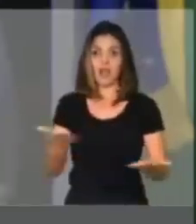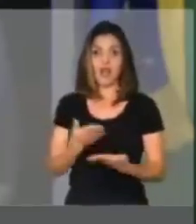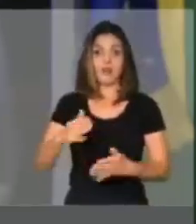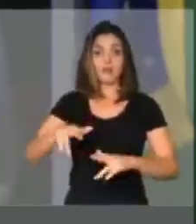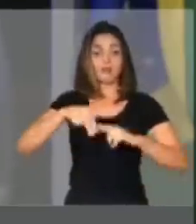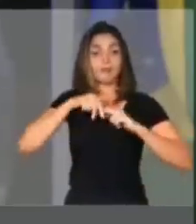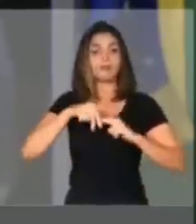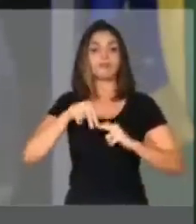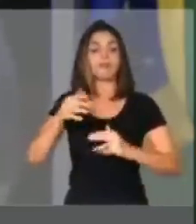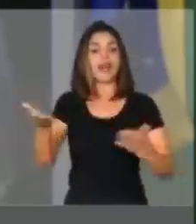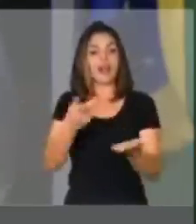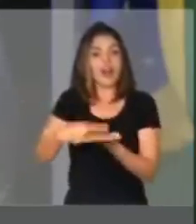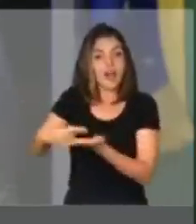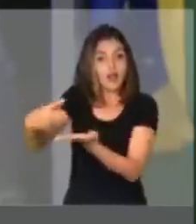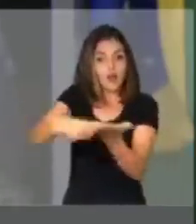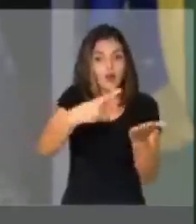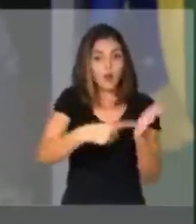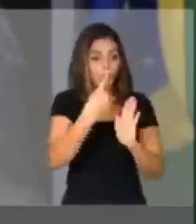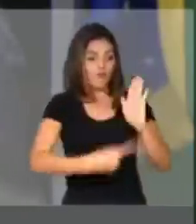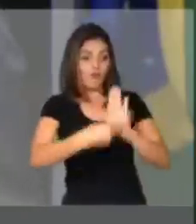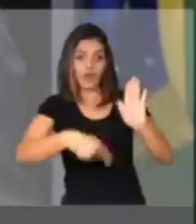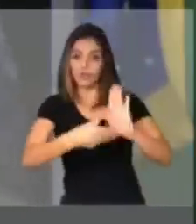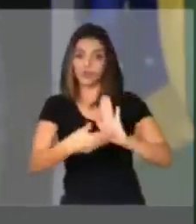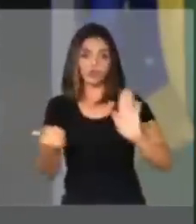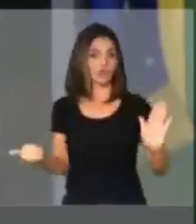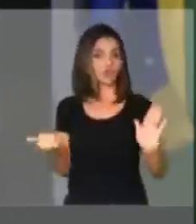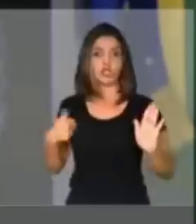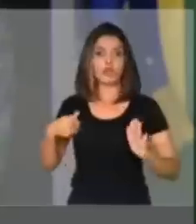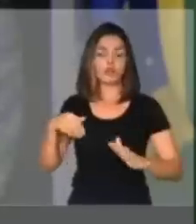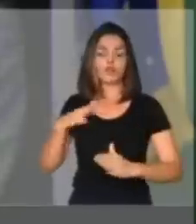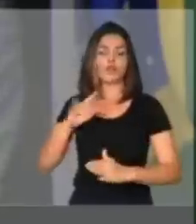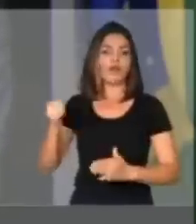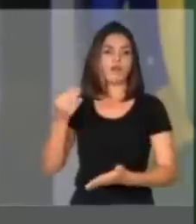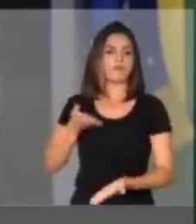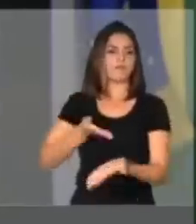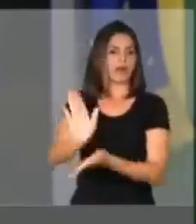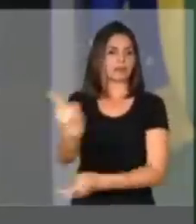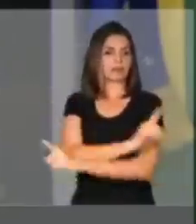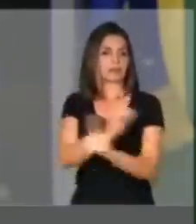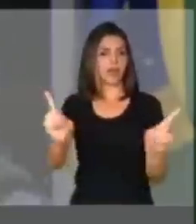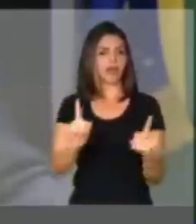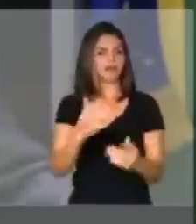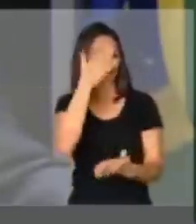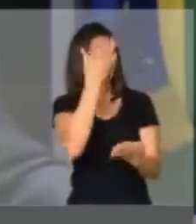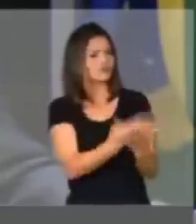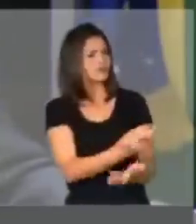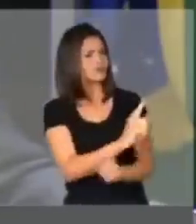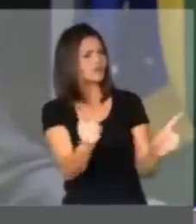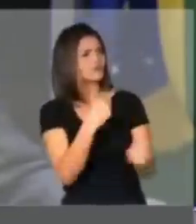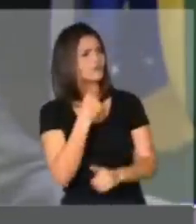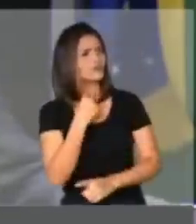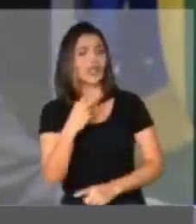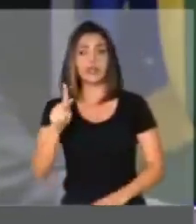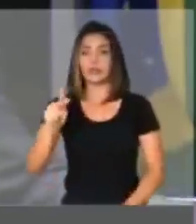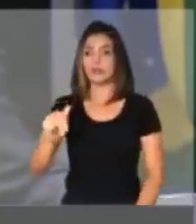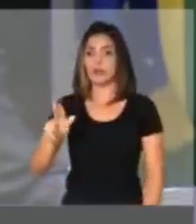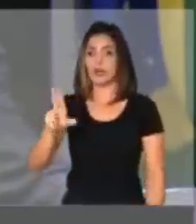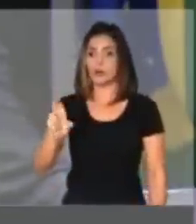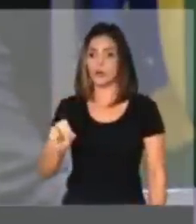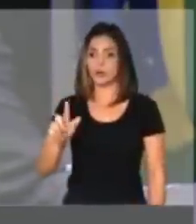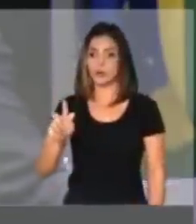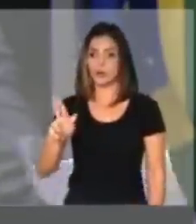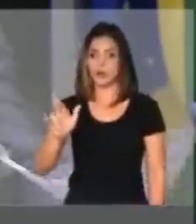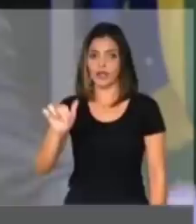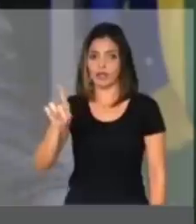sejam derrubados. É inacreditável. É impensável, aliás. Eu imagino que Paulo Guedes não saiba disso,